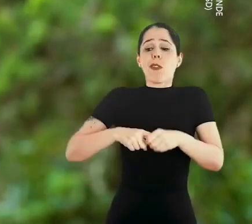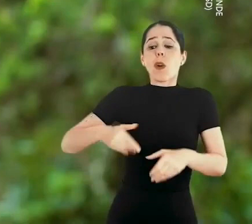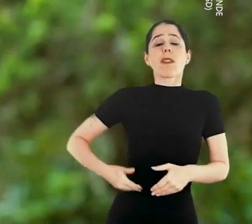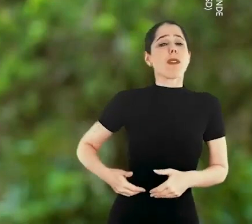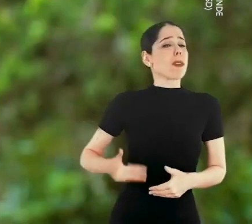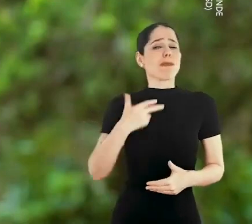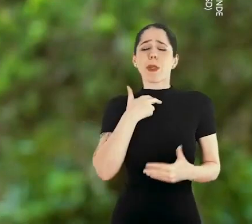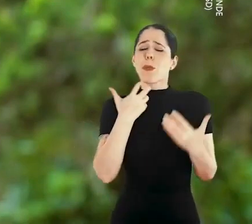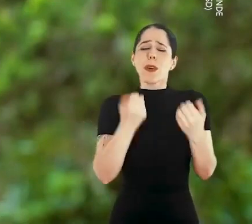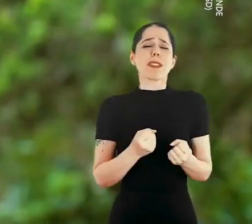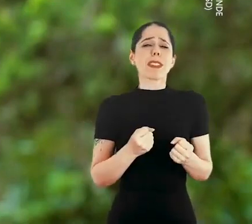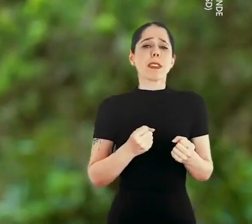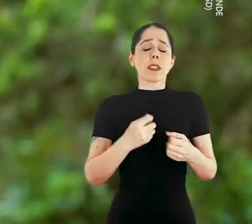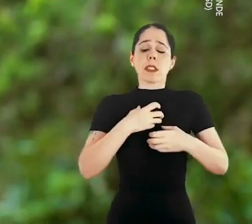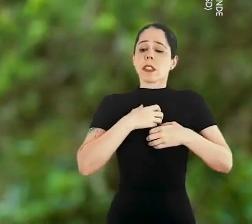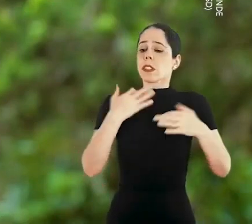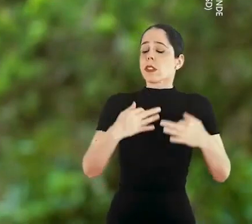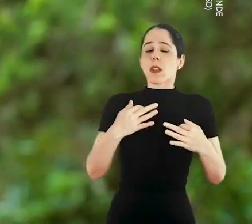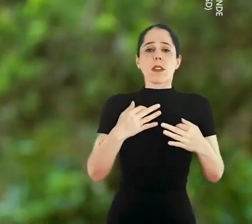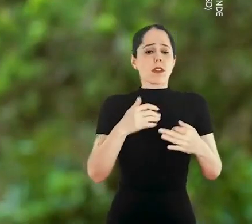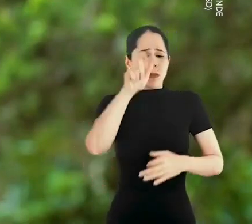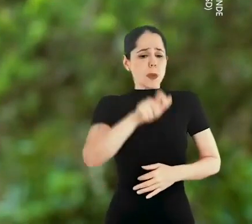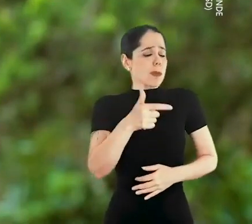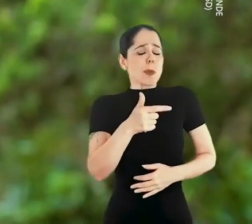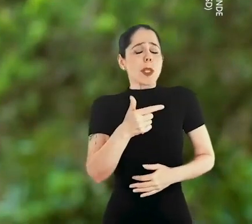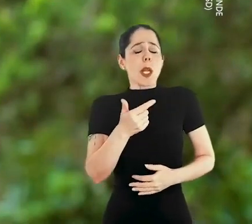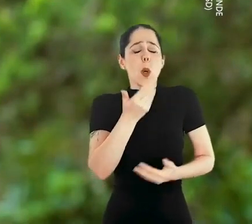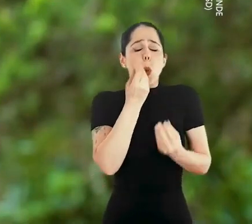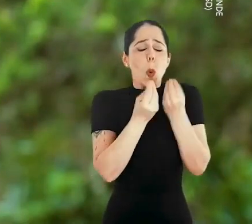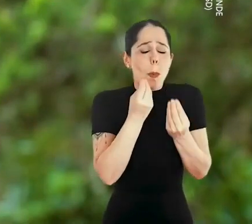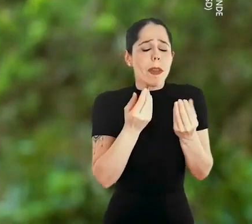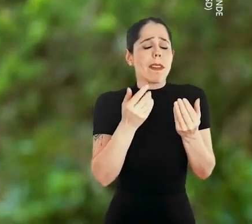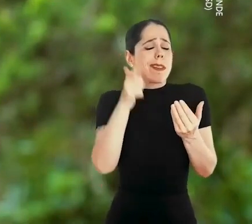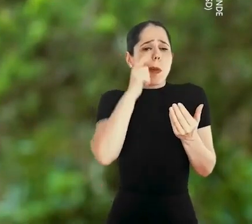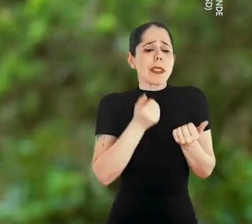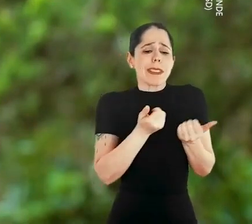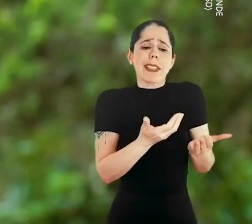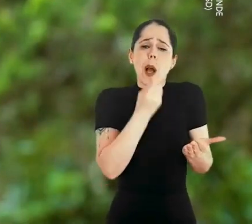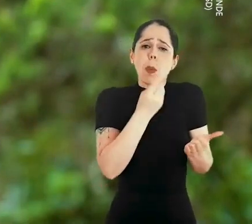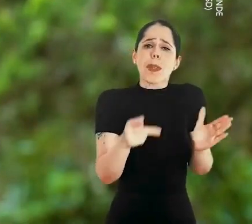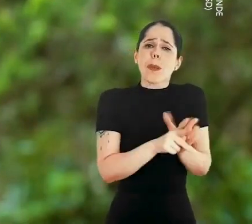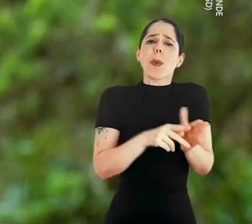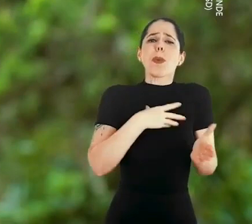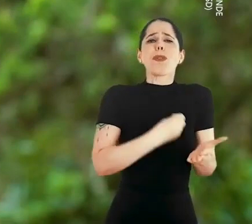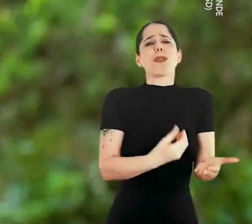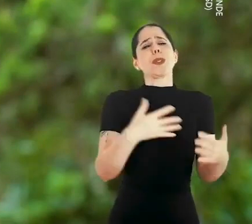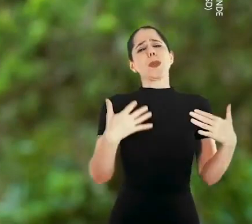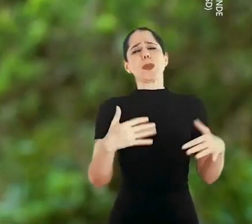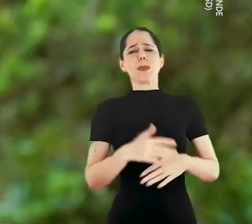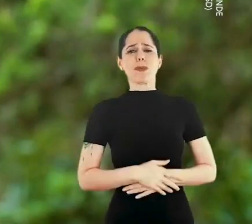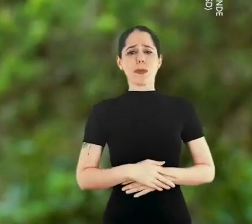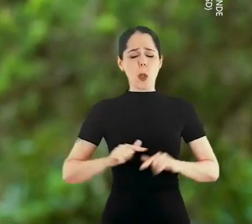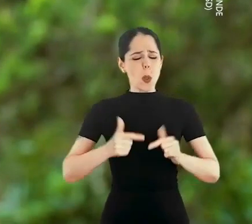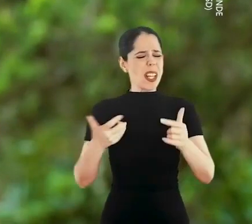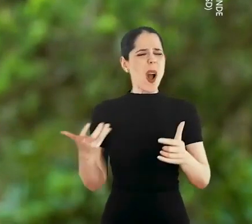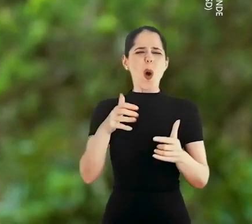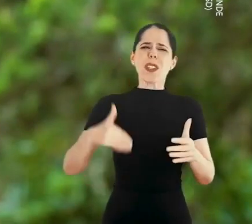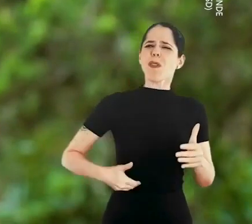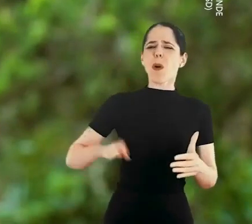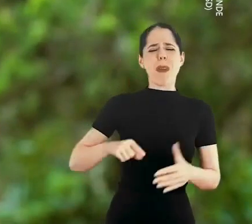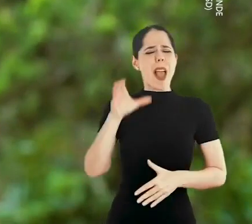não podemos admitir a dor de não ter o que comer, de não conseguir alimentar o próprio filho. Lutar contra a fome é